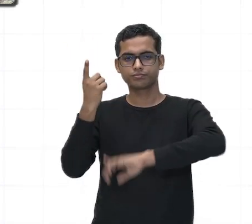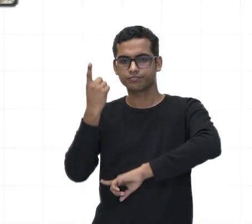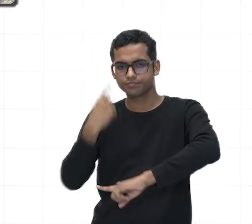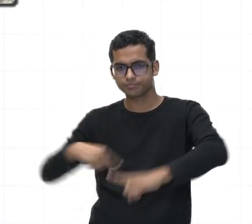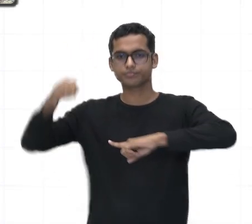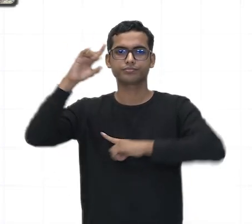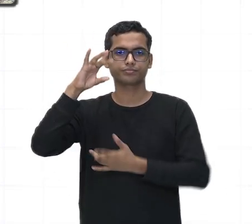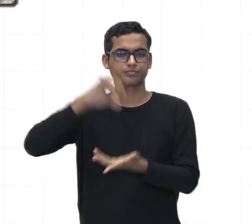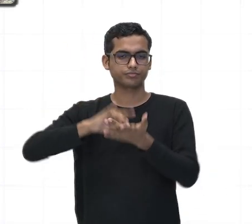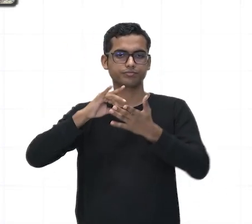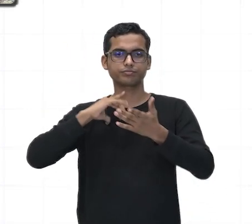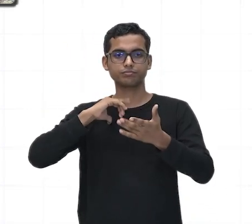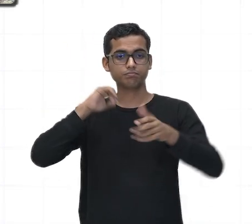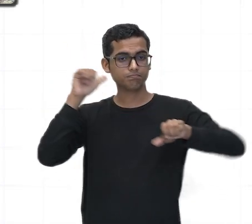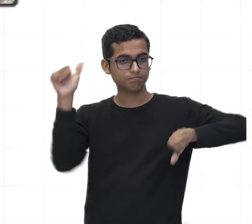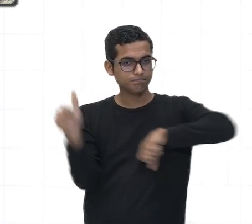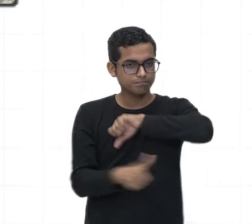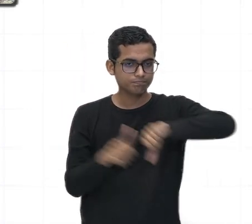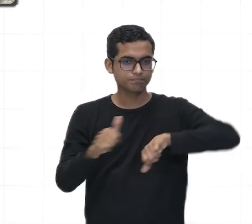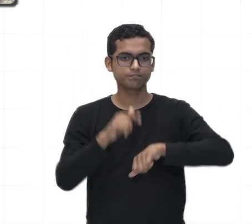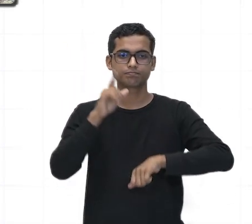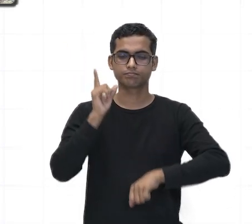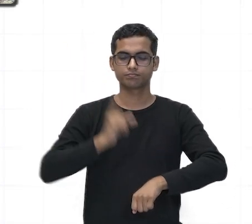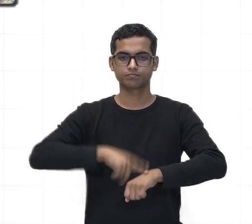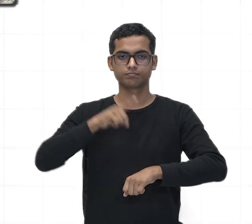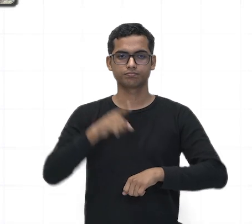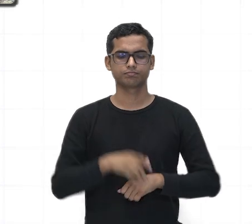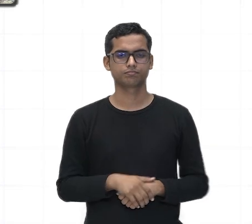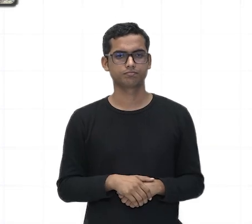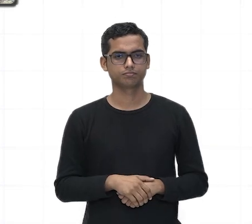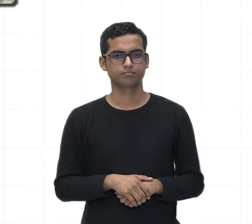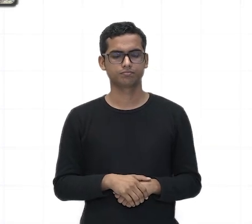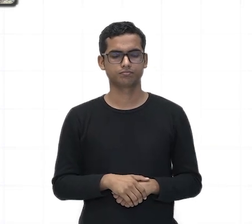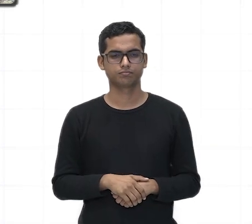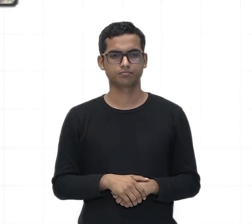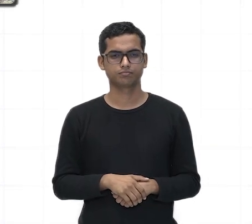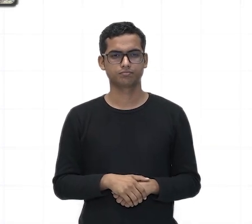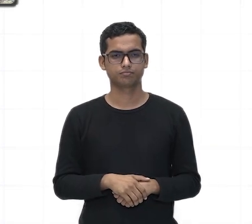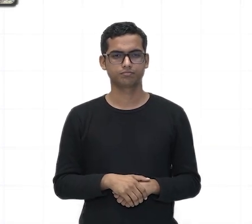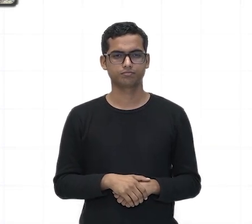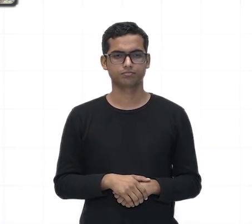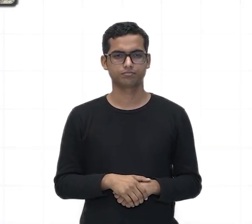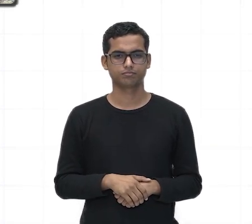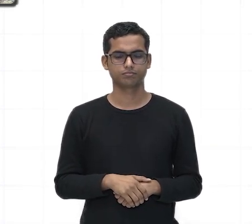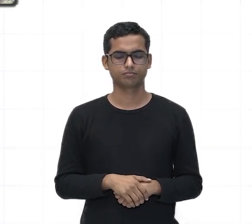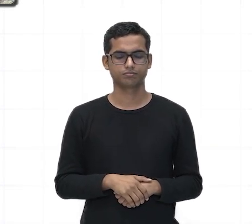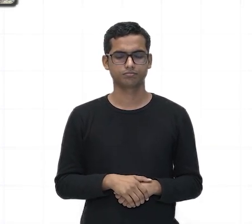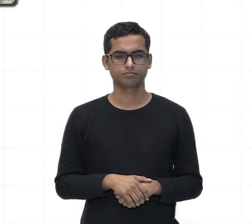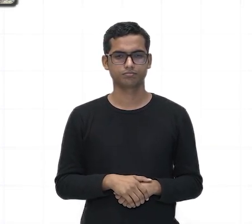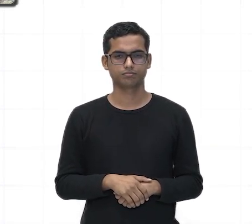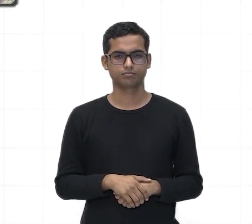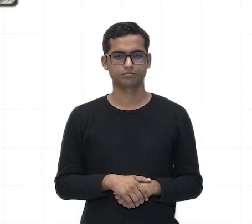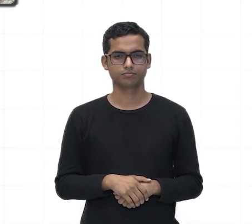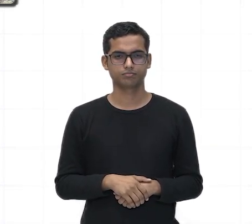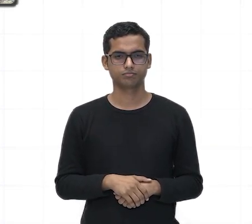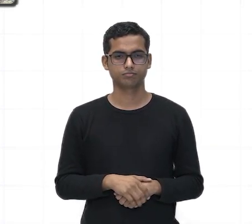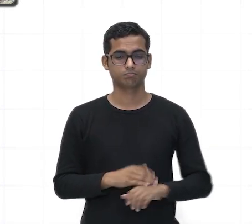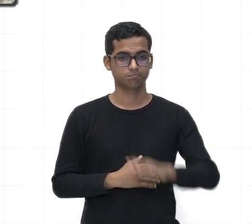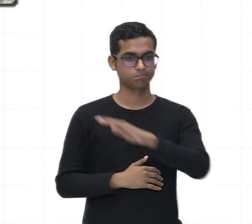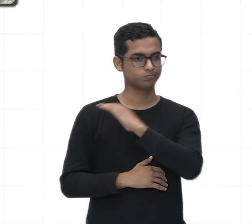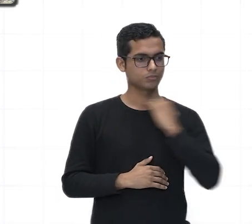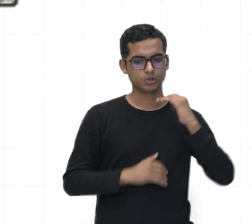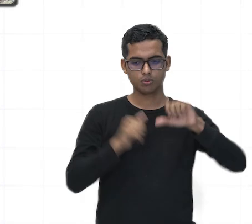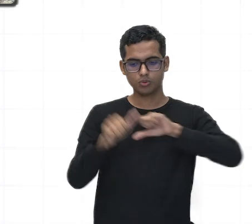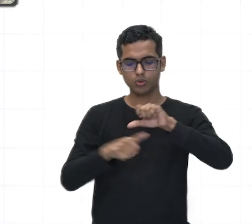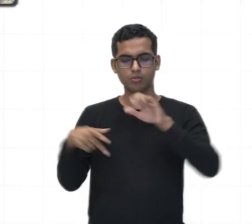essa transformação, né, acontece o que? Uma transformação na morte, né, e